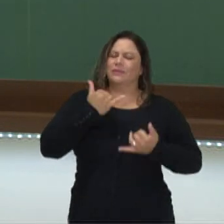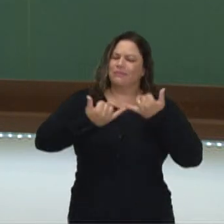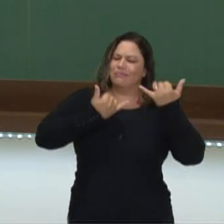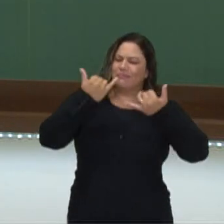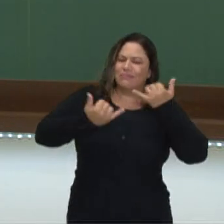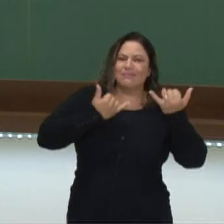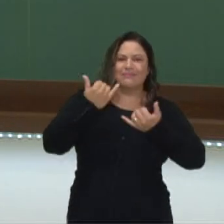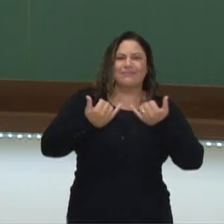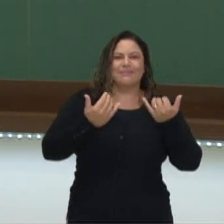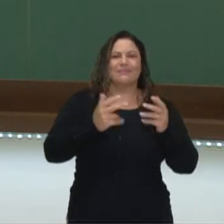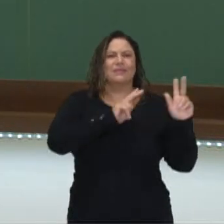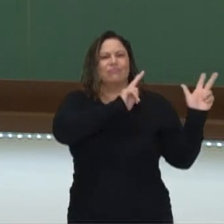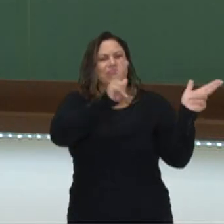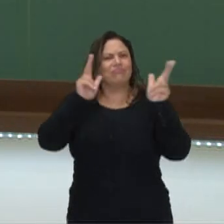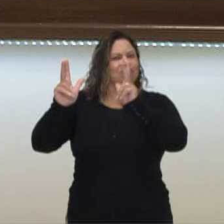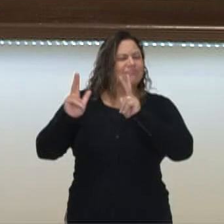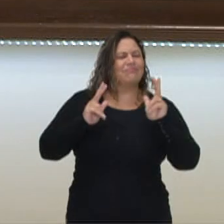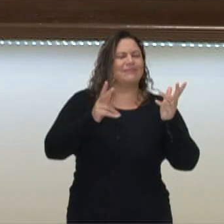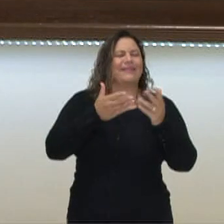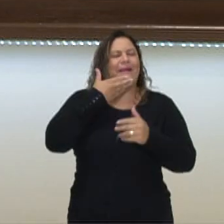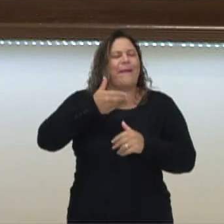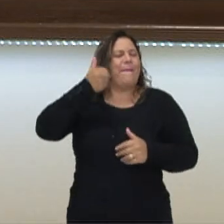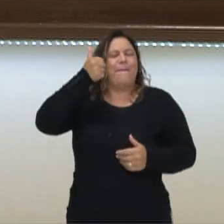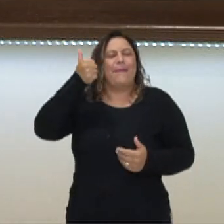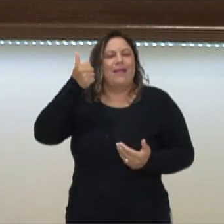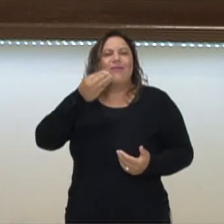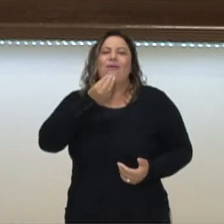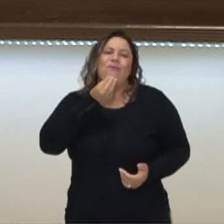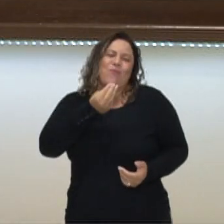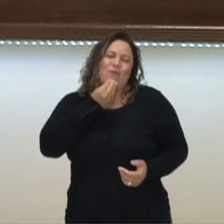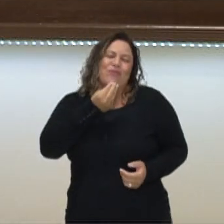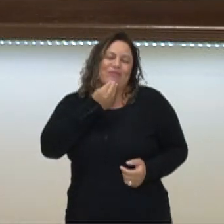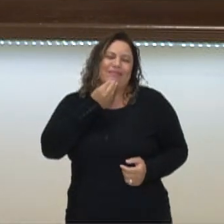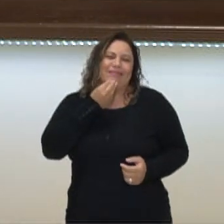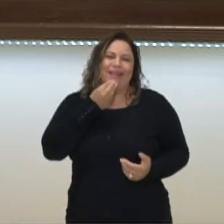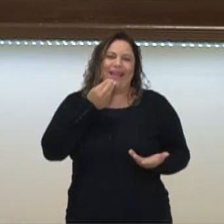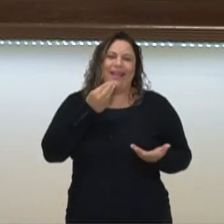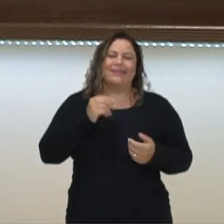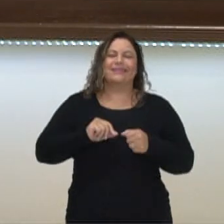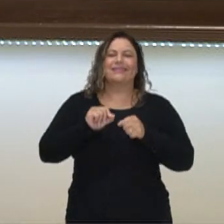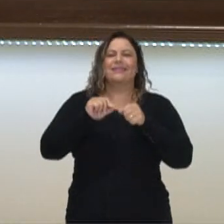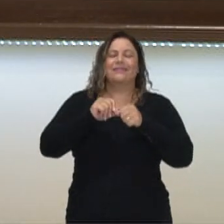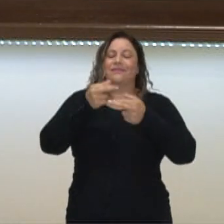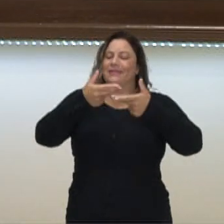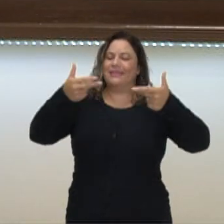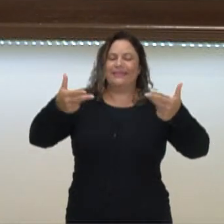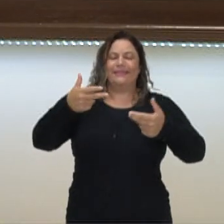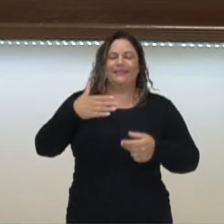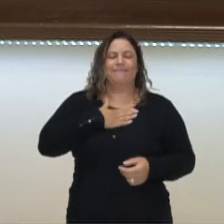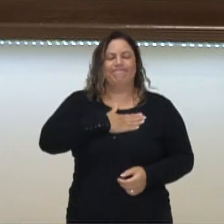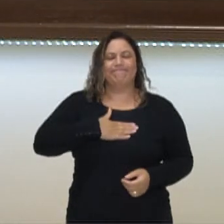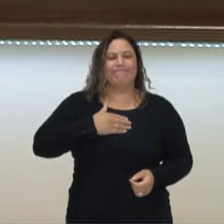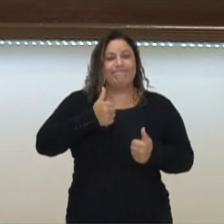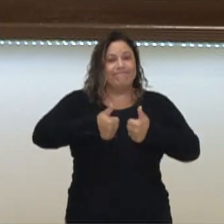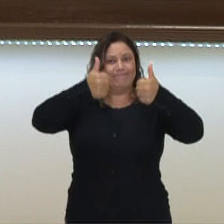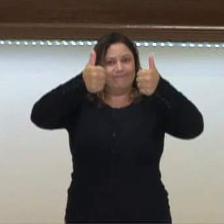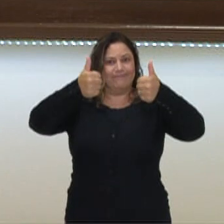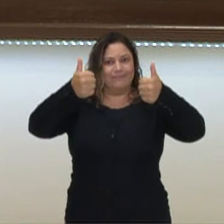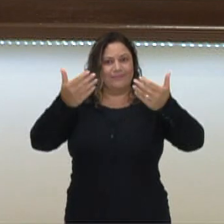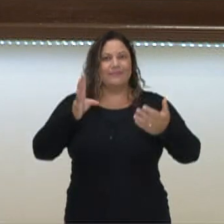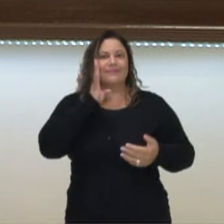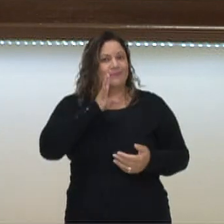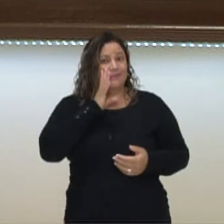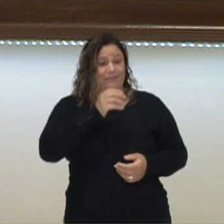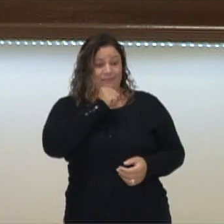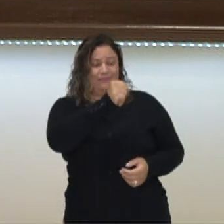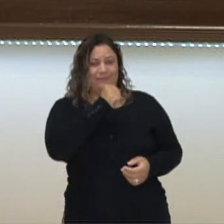divertir. Então você vai ter melhores chances, né, de fazer essa atividade da melhor maneira possível. Legal a entrevista